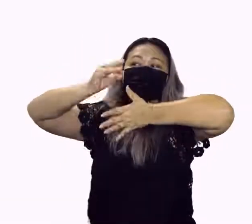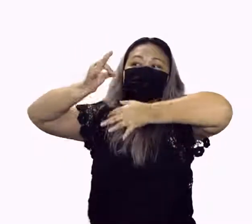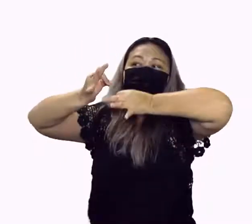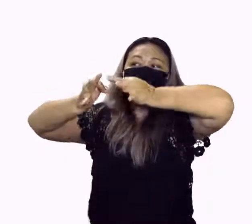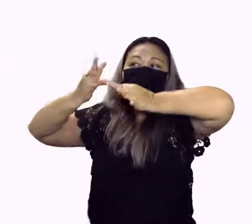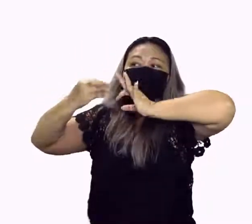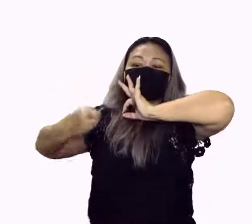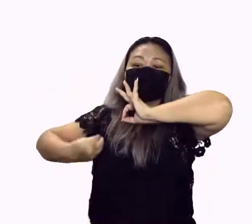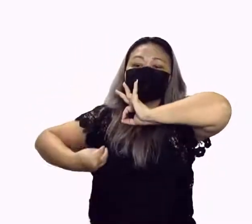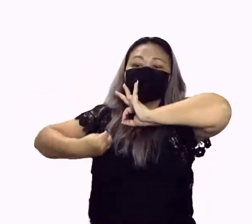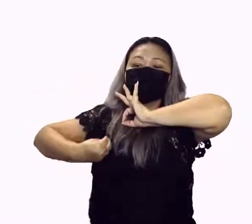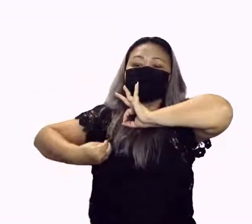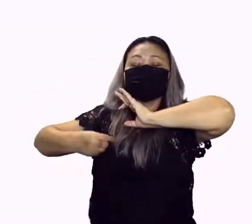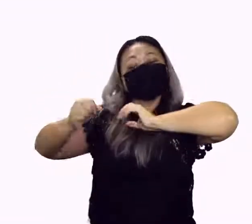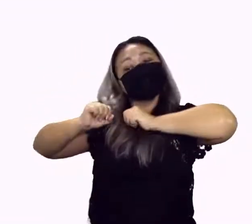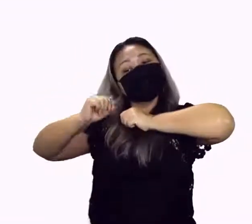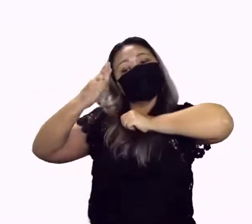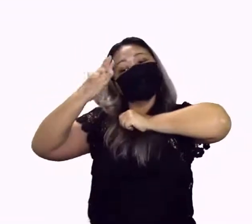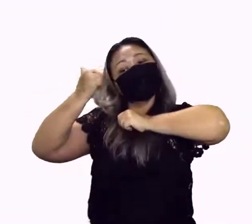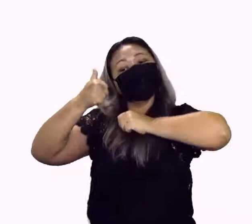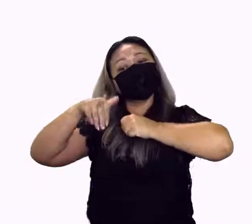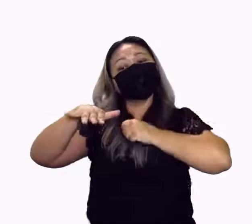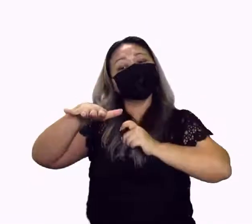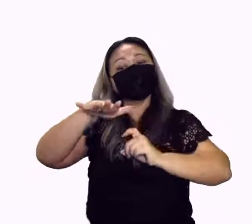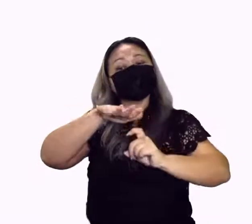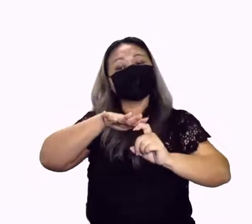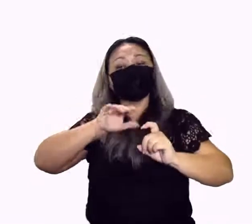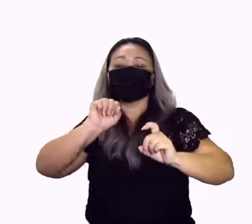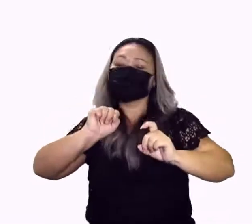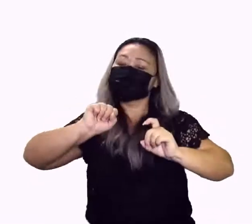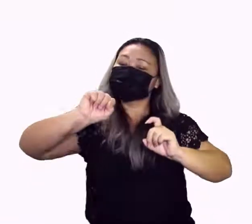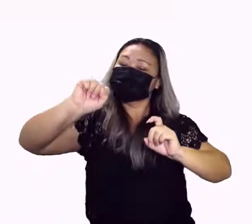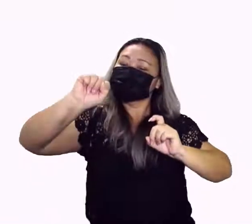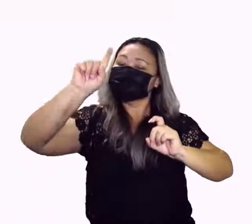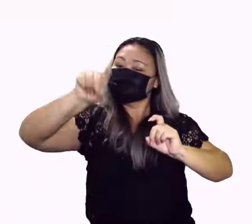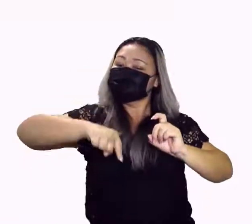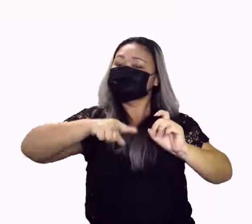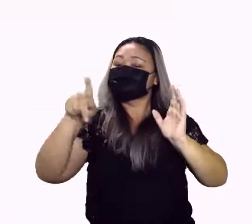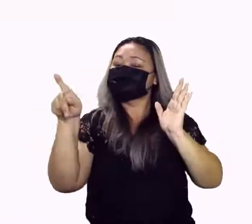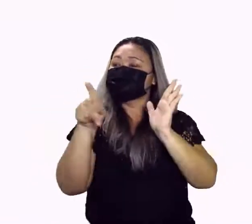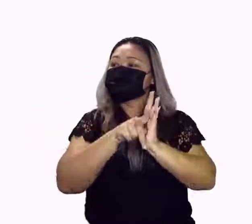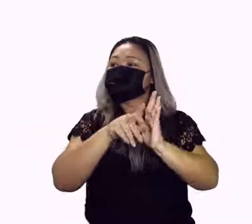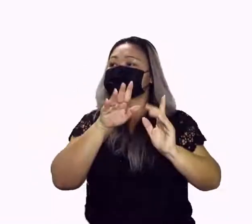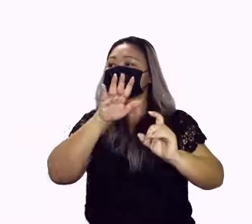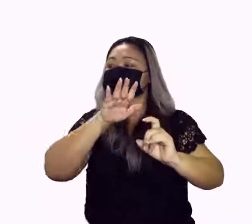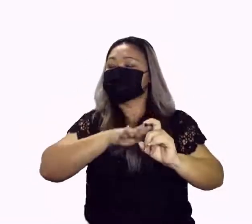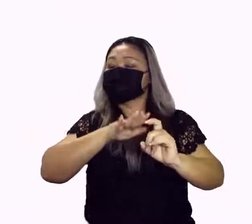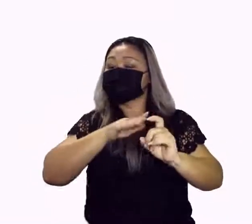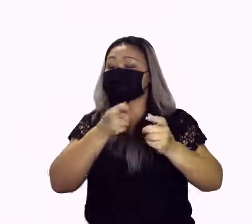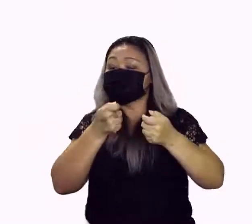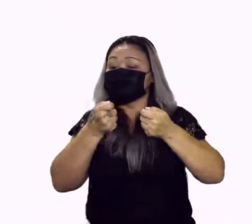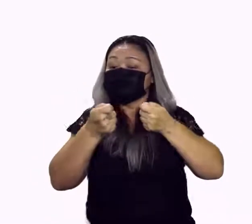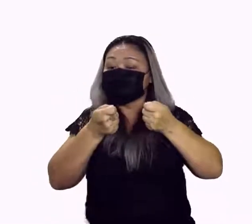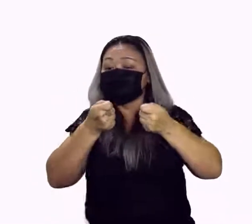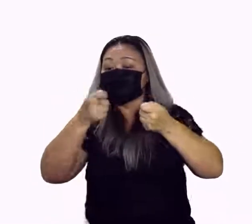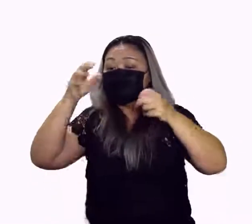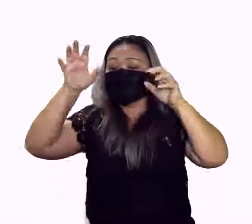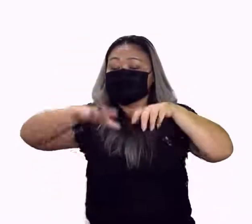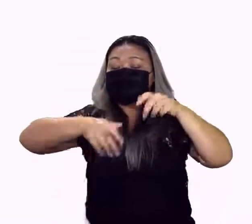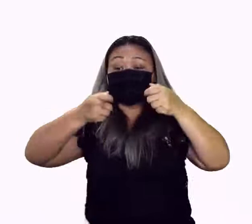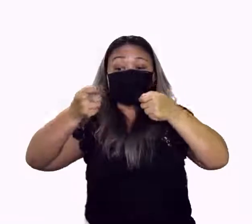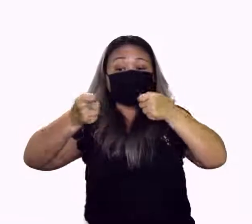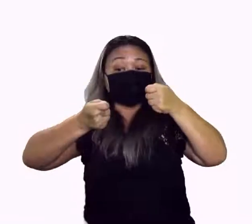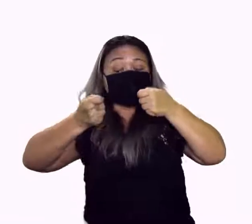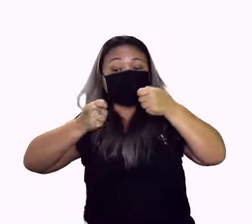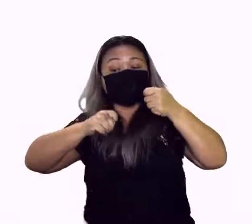Eu usei o saber mítico, super-herói, é mitológico. Eu vou controlar a chuva, vou controlar os